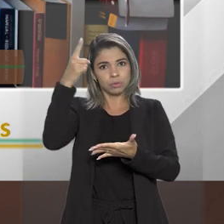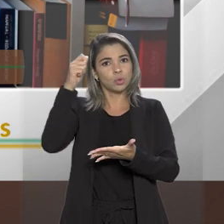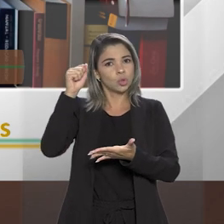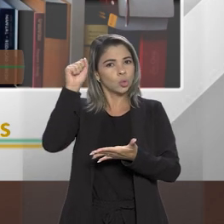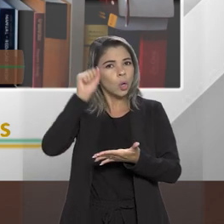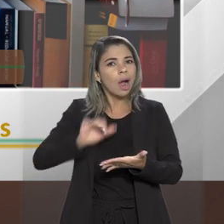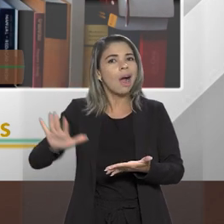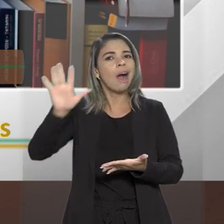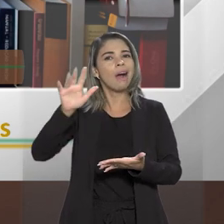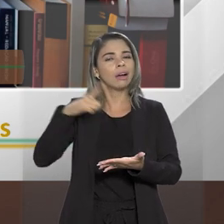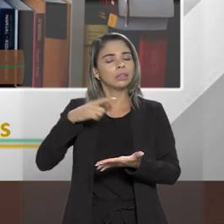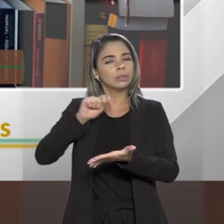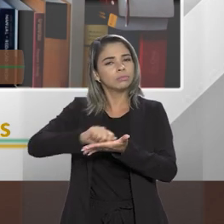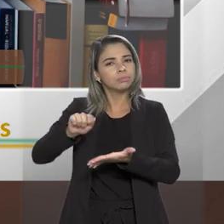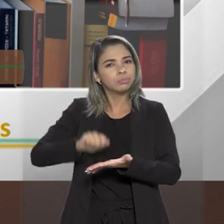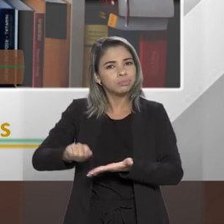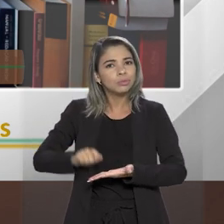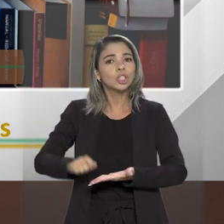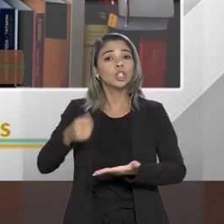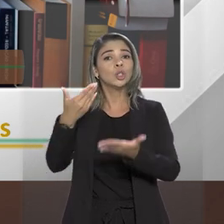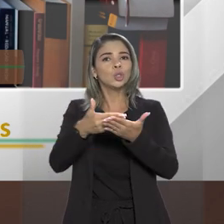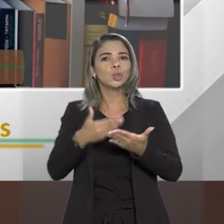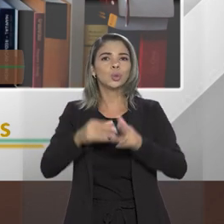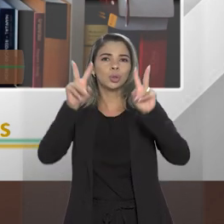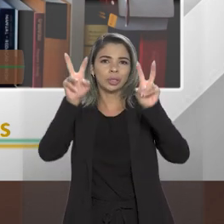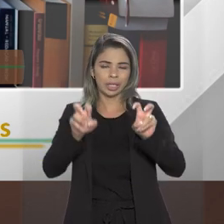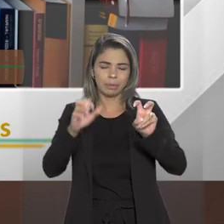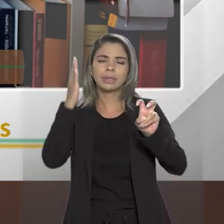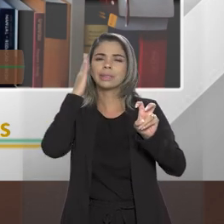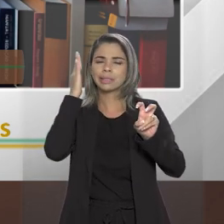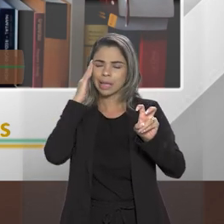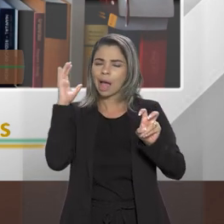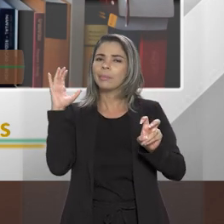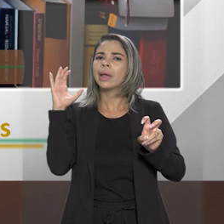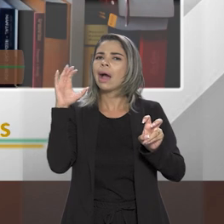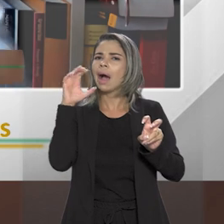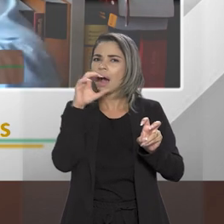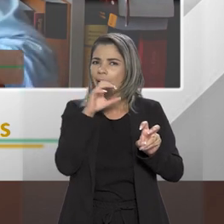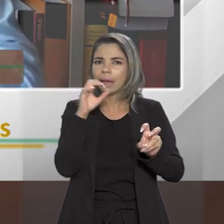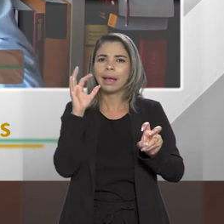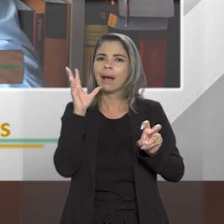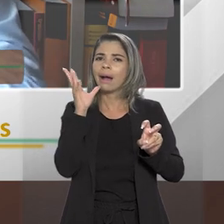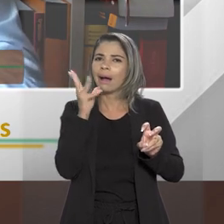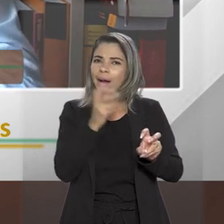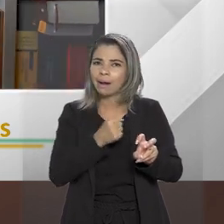sobre isso. Então, é um processo longo, mas um processo que se acelerou nos últimos anos.